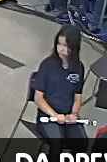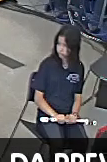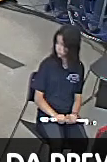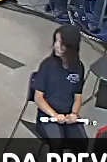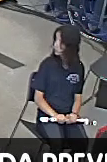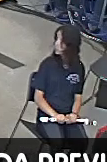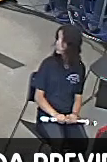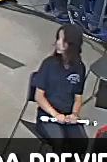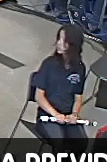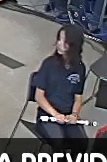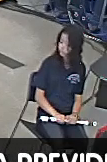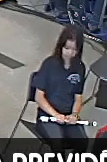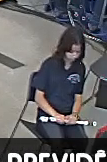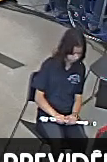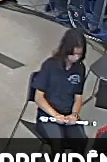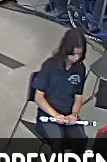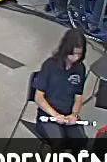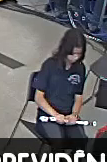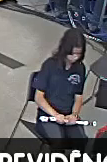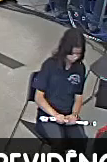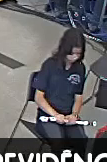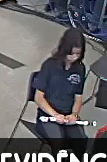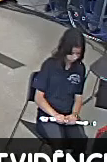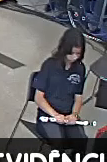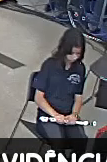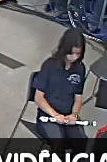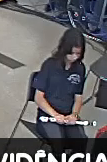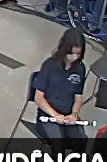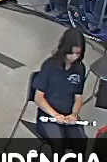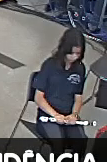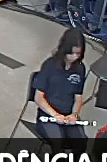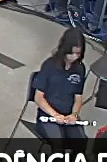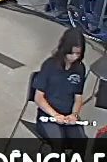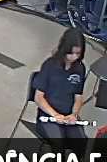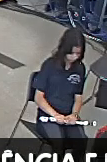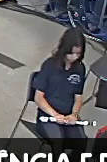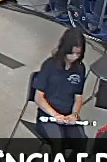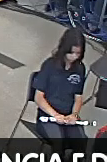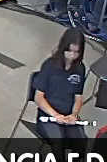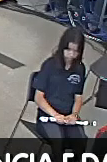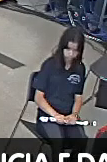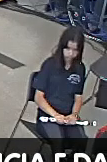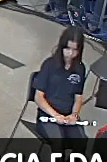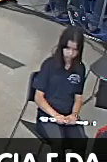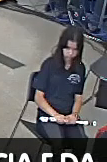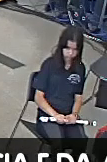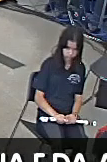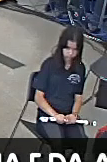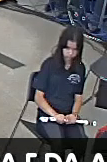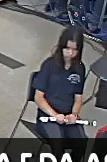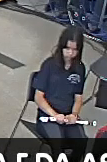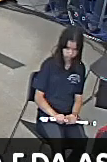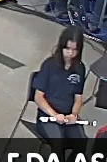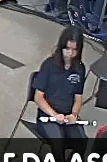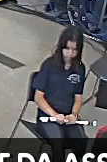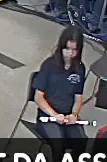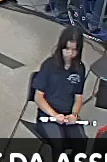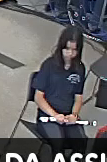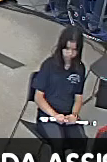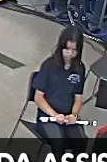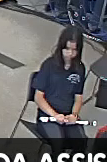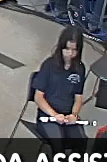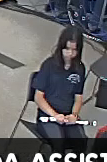né? Que vem acontecendo durante esses 50 anos. Eu quero ressaltar aqui,